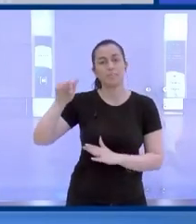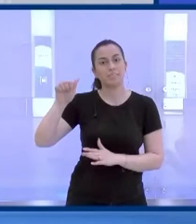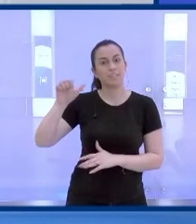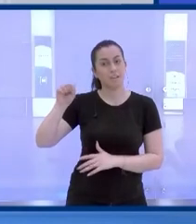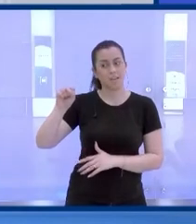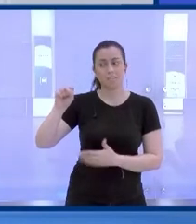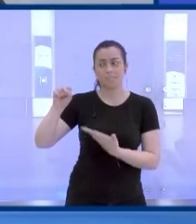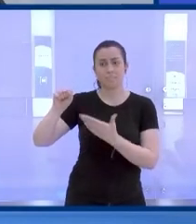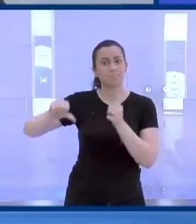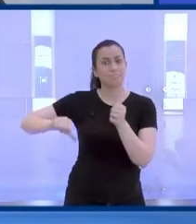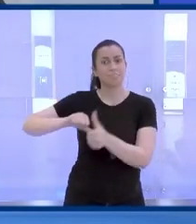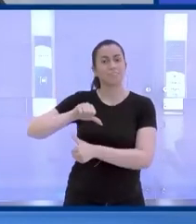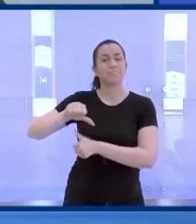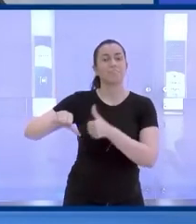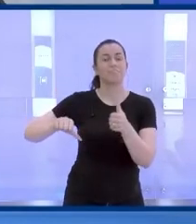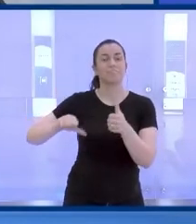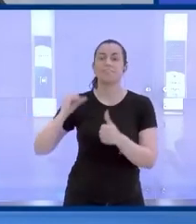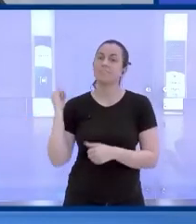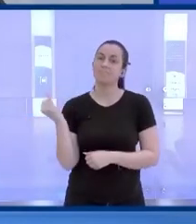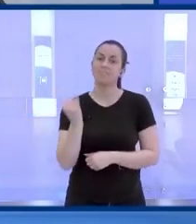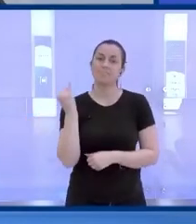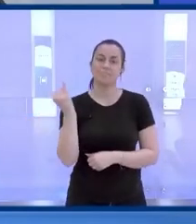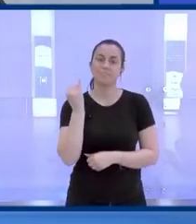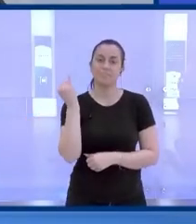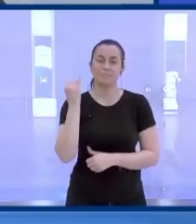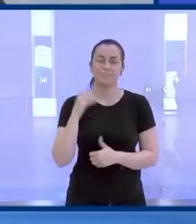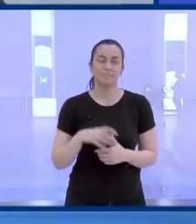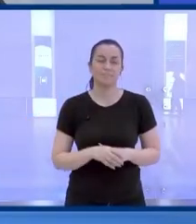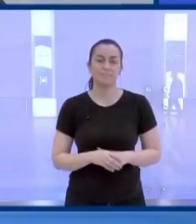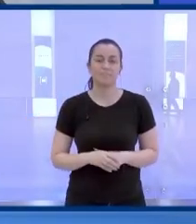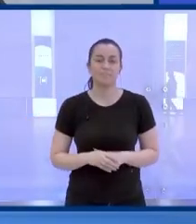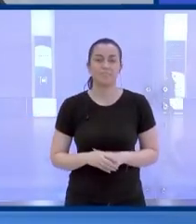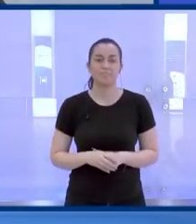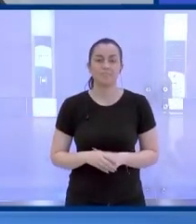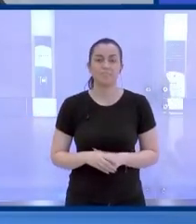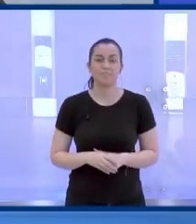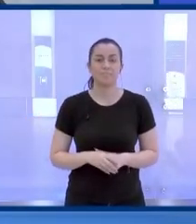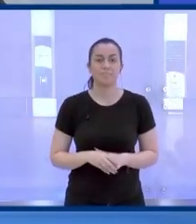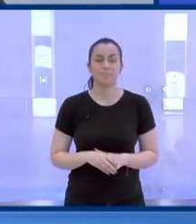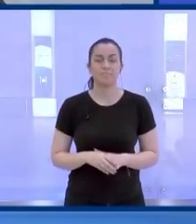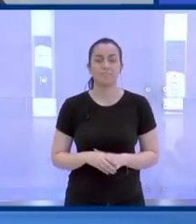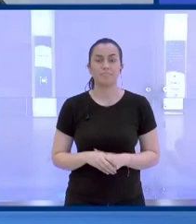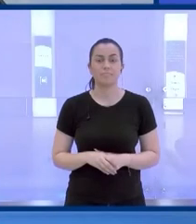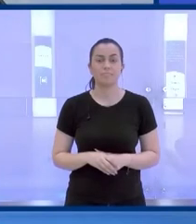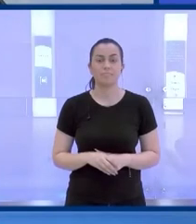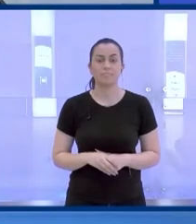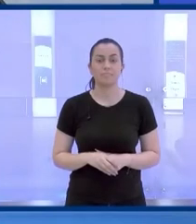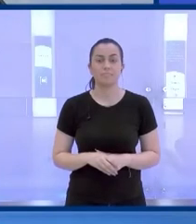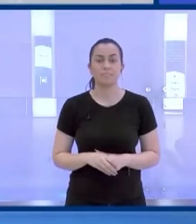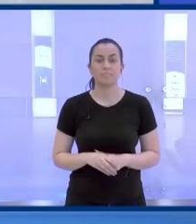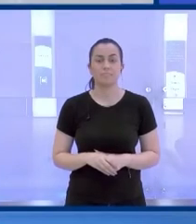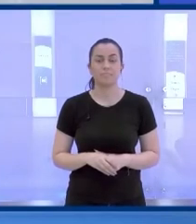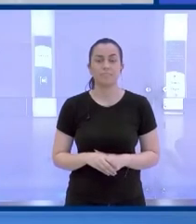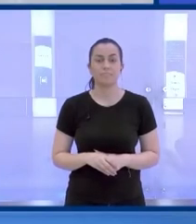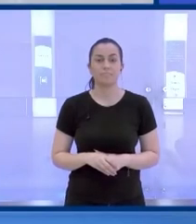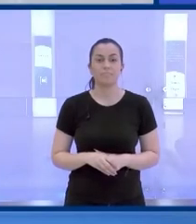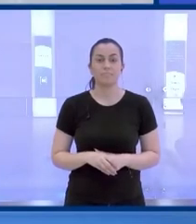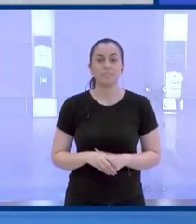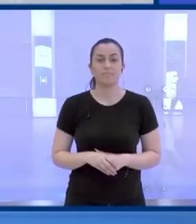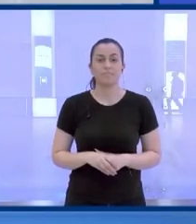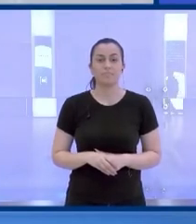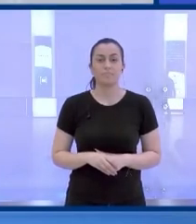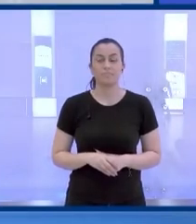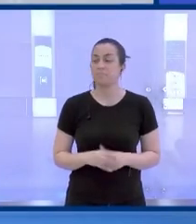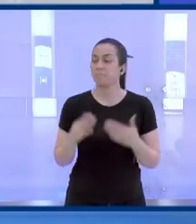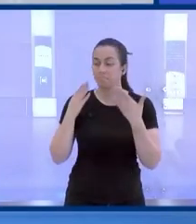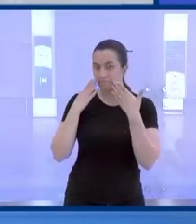uma transformação importantíssima para o setor. E é o primeiro fora da região sudeste.